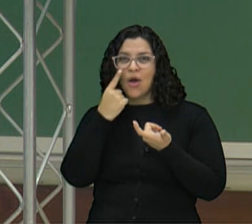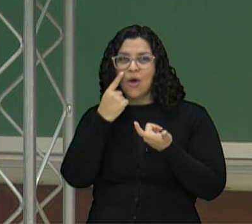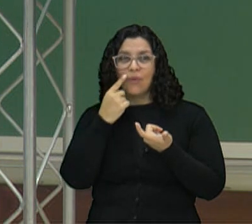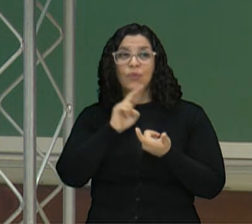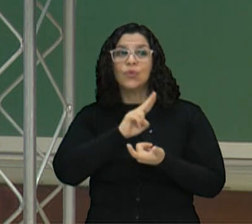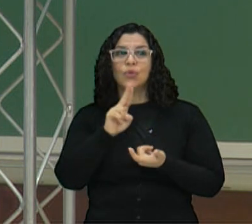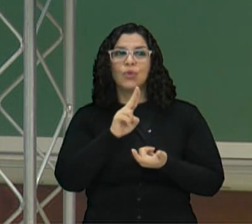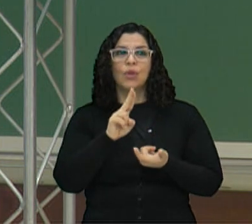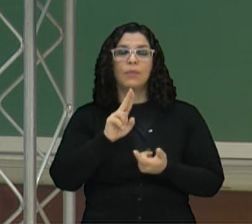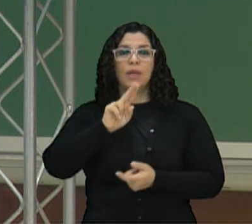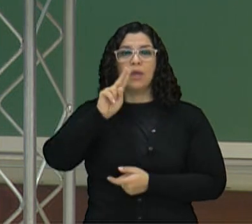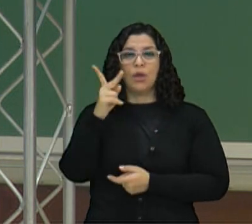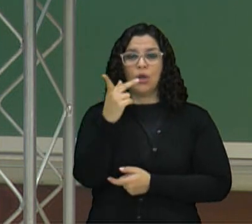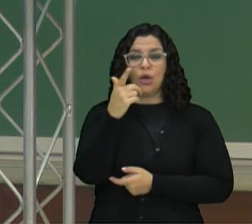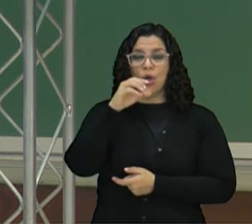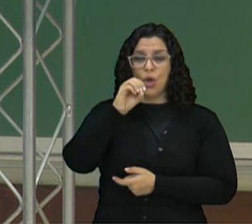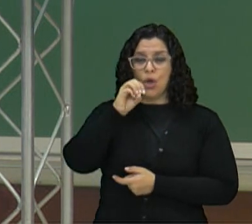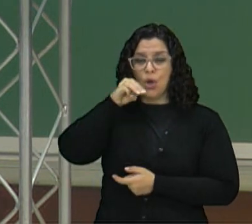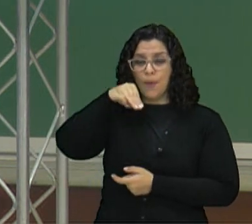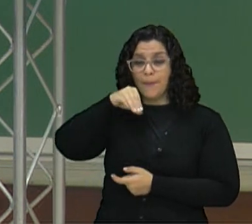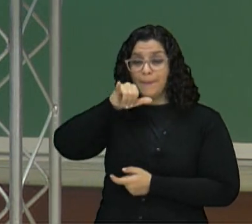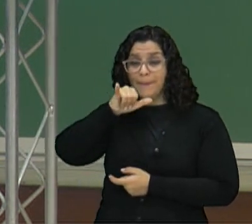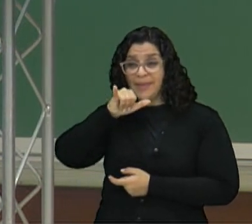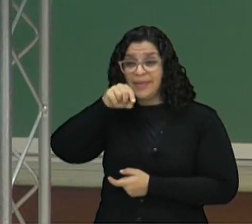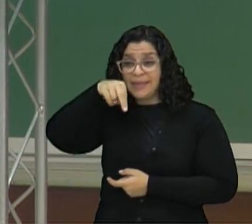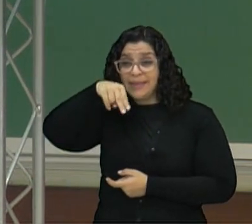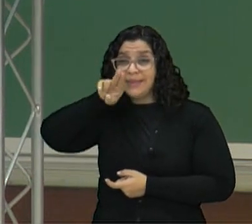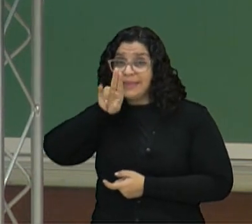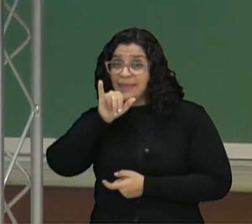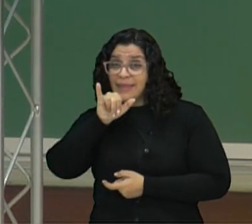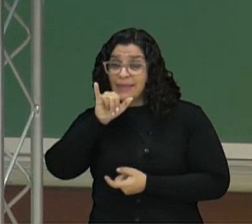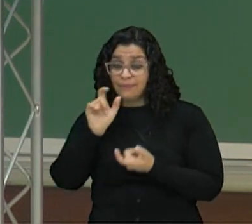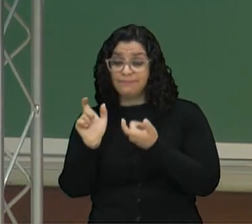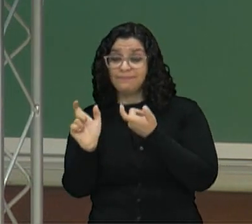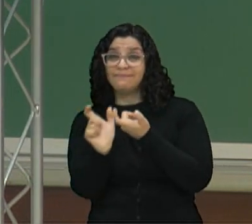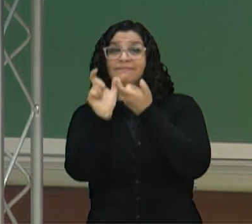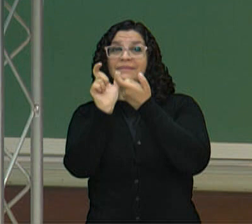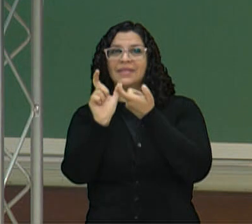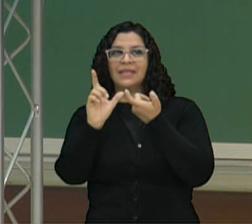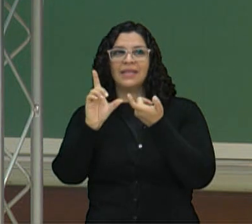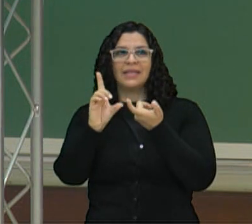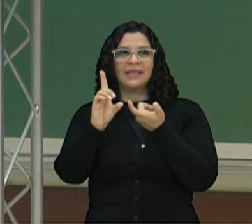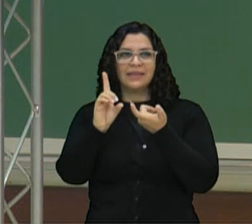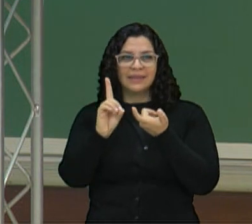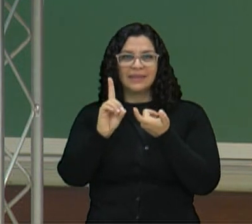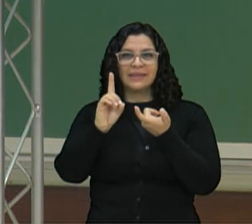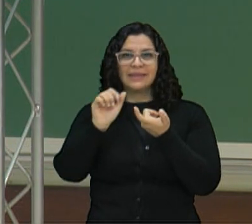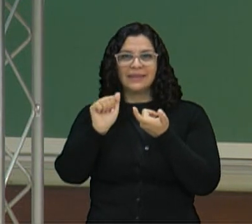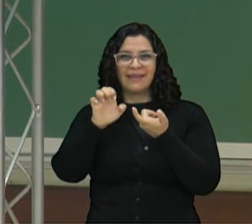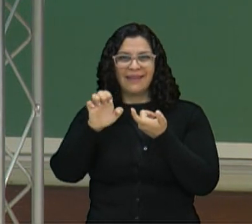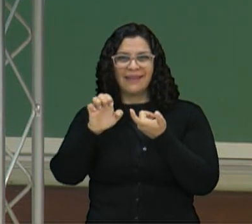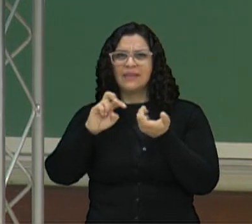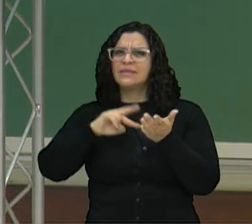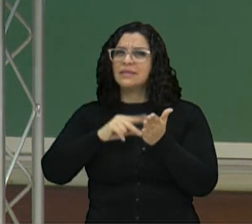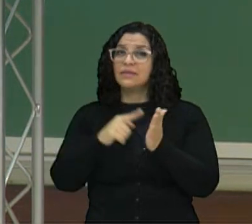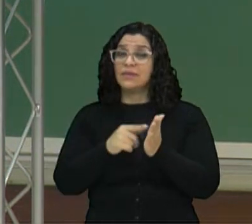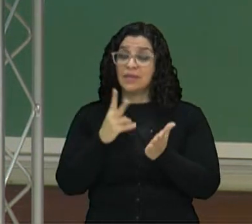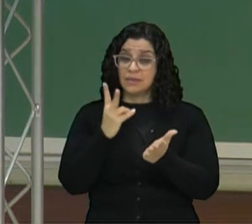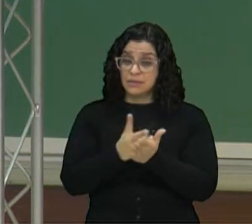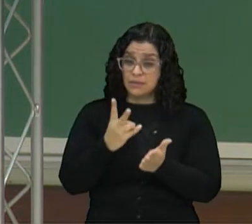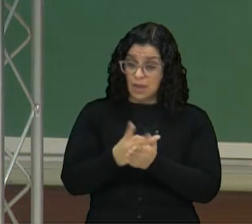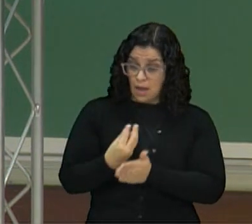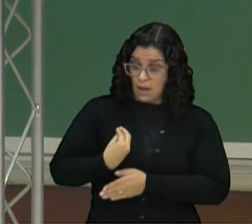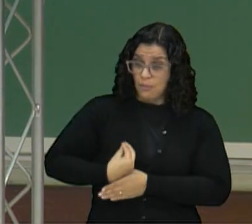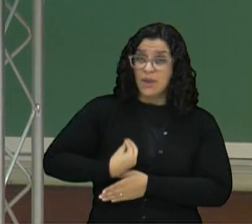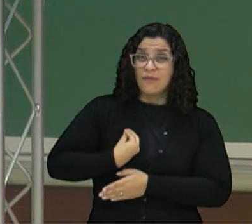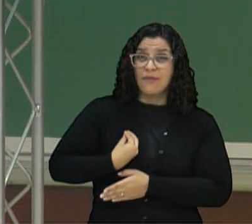humano pertence à família Hominidae. Todas as famílias de seres vivos